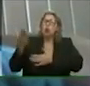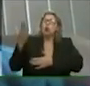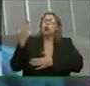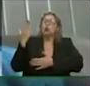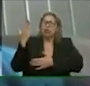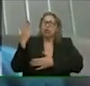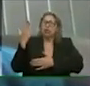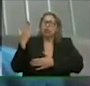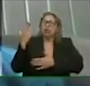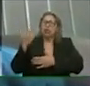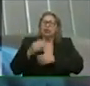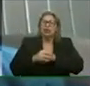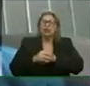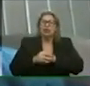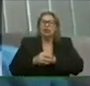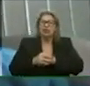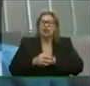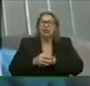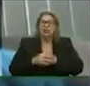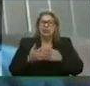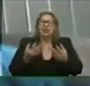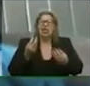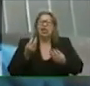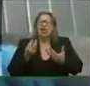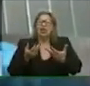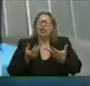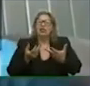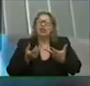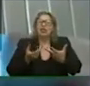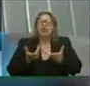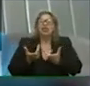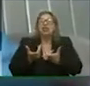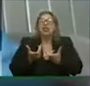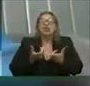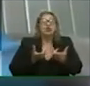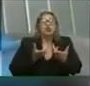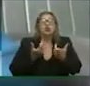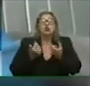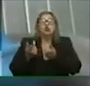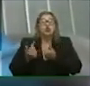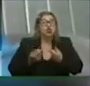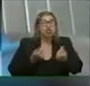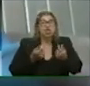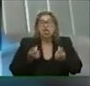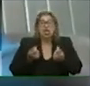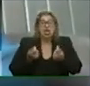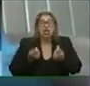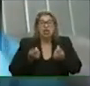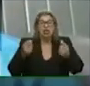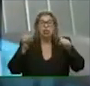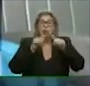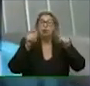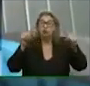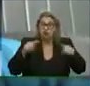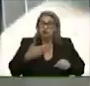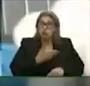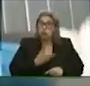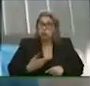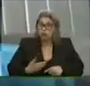da desestruturação das finanças no estado e não estão nos serviços públicos, como alguns